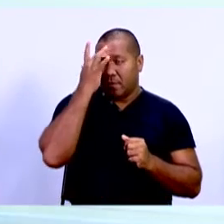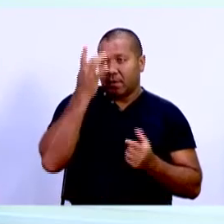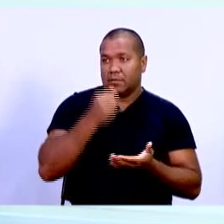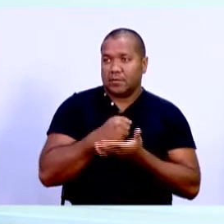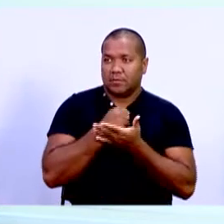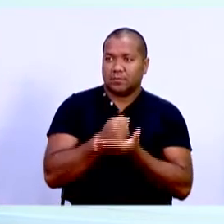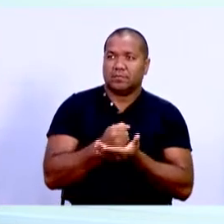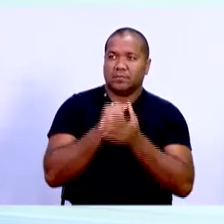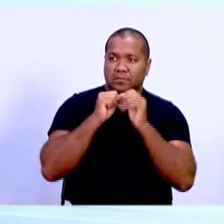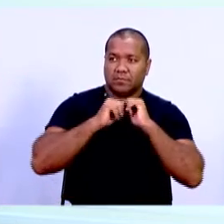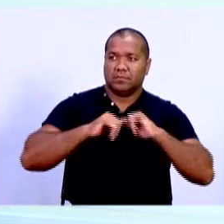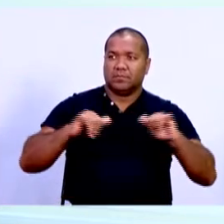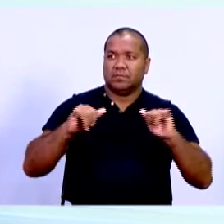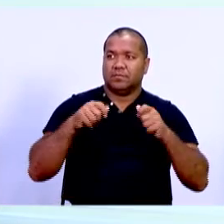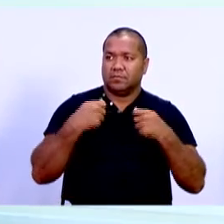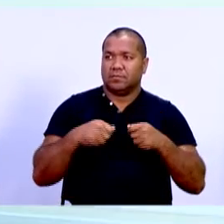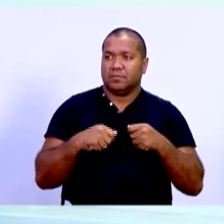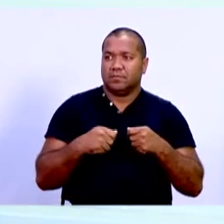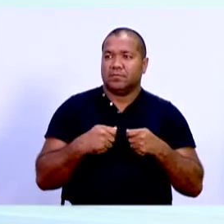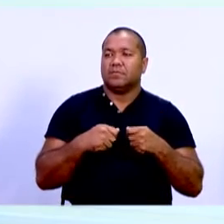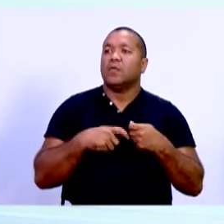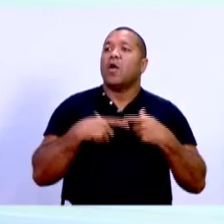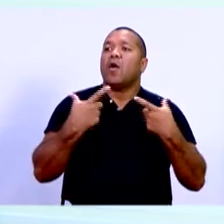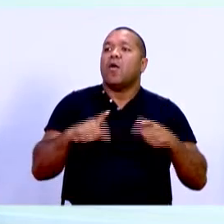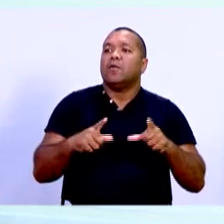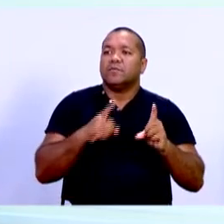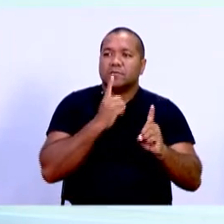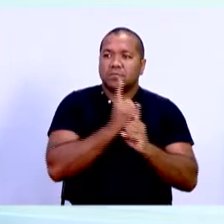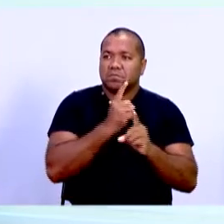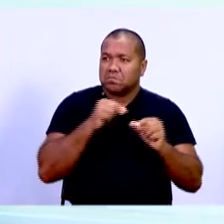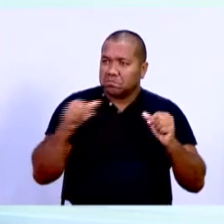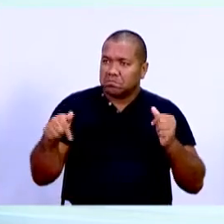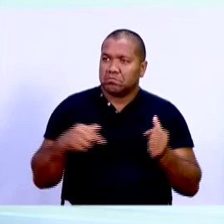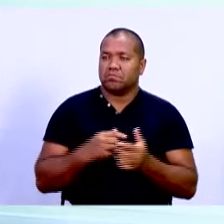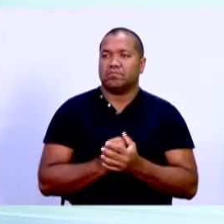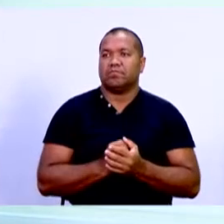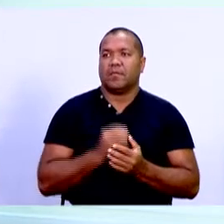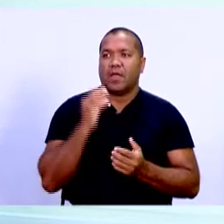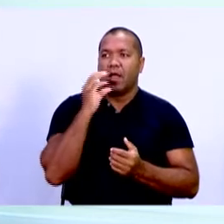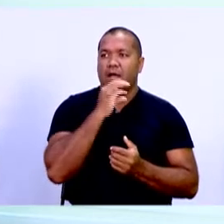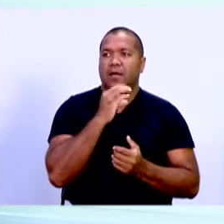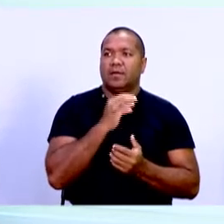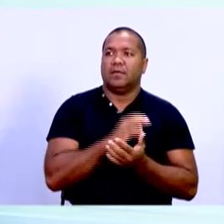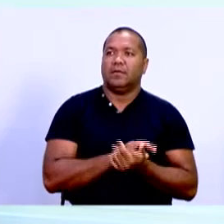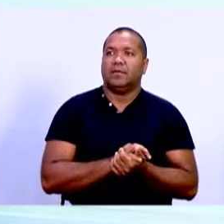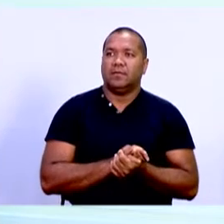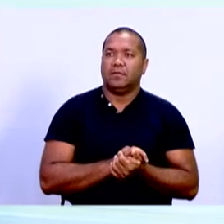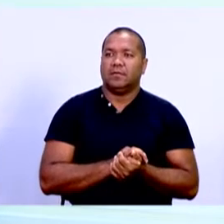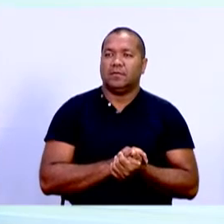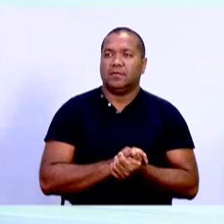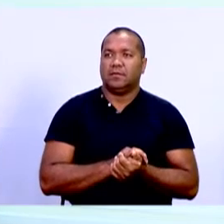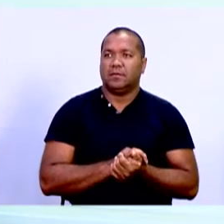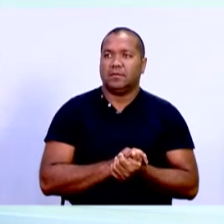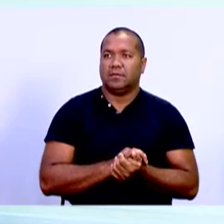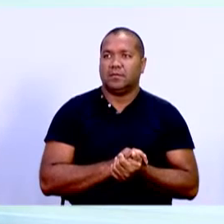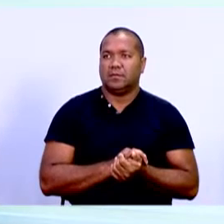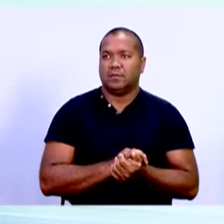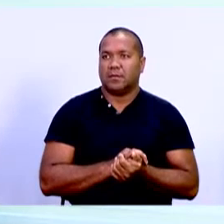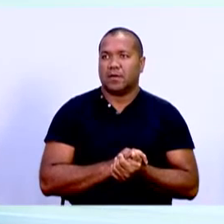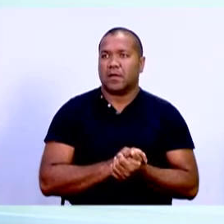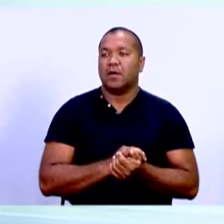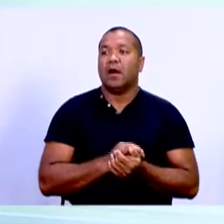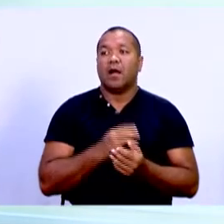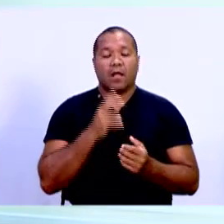a informação que eles precisam onde eles estiverem. E isso vai facilitar, com certeza, eles terem a informação para